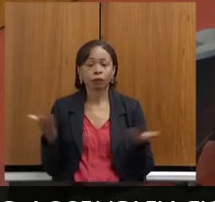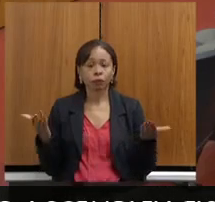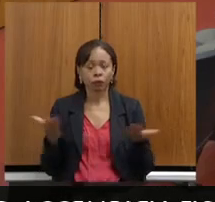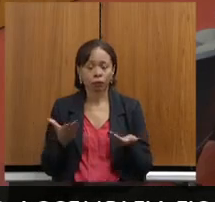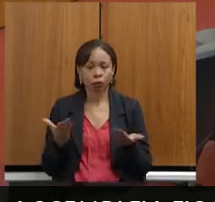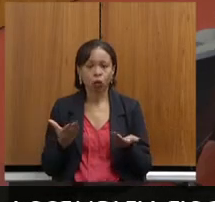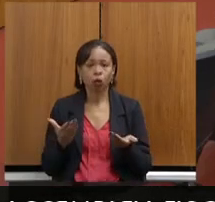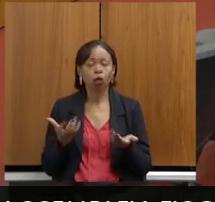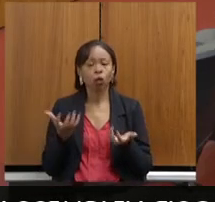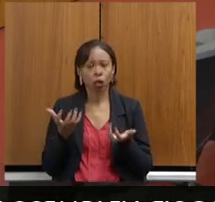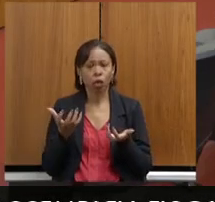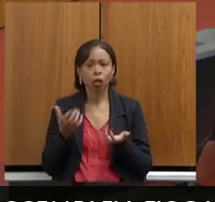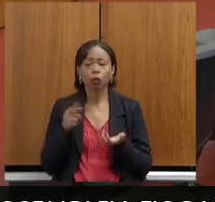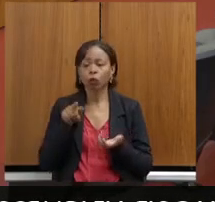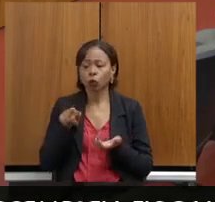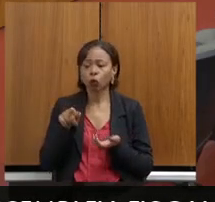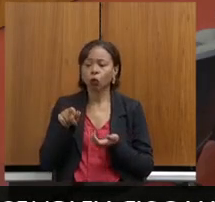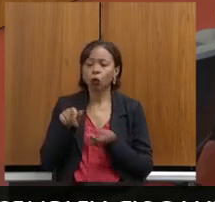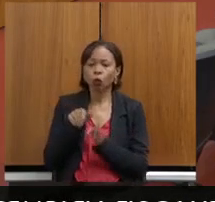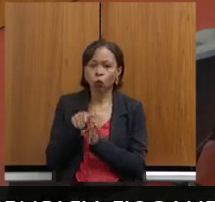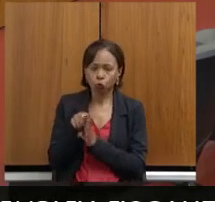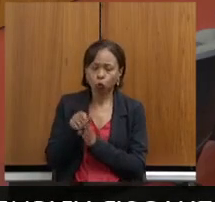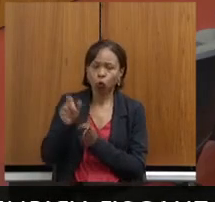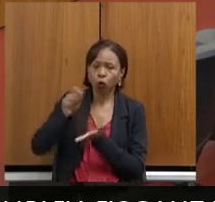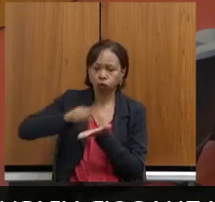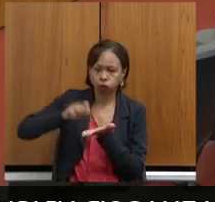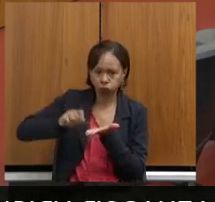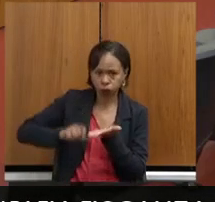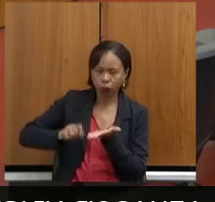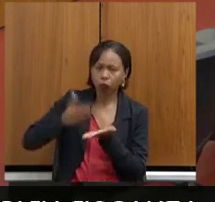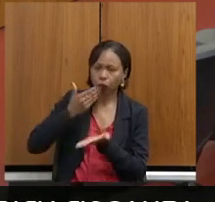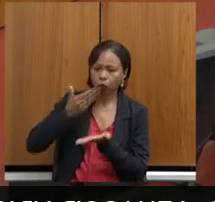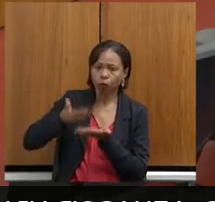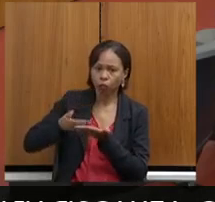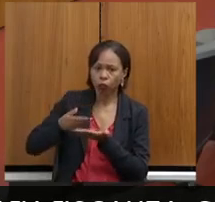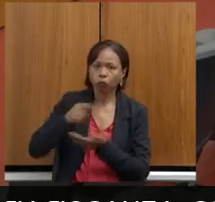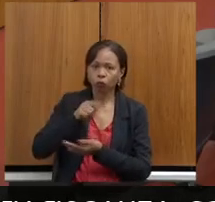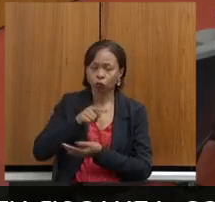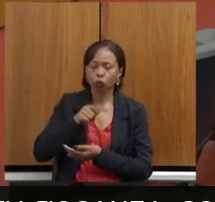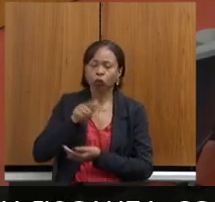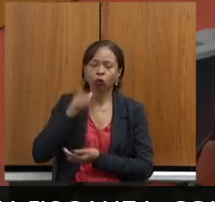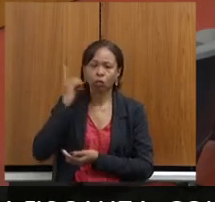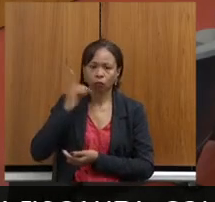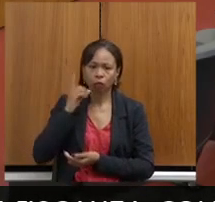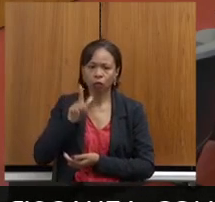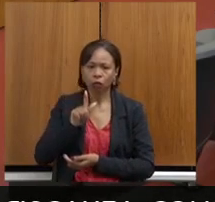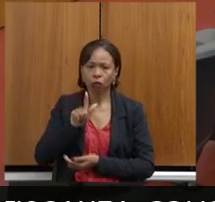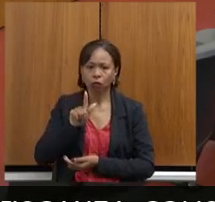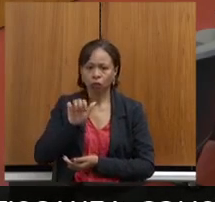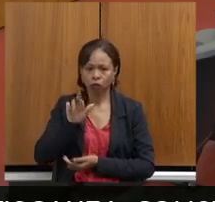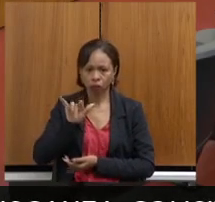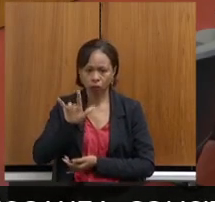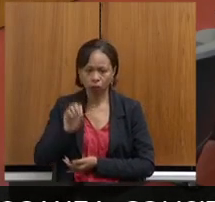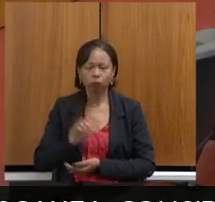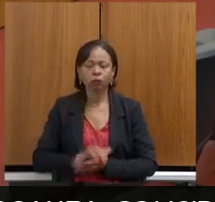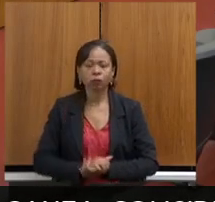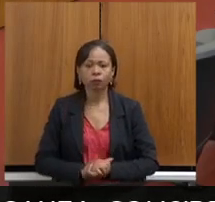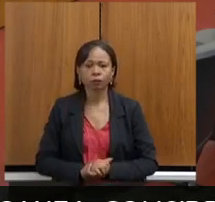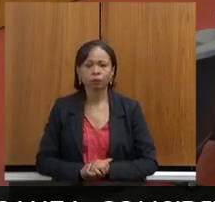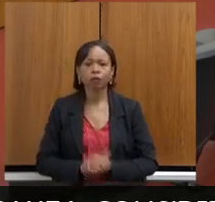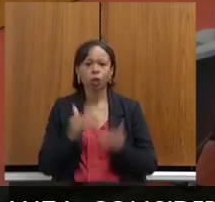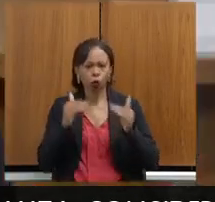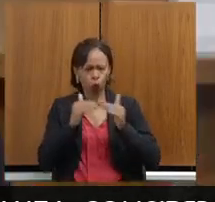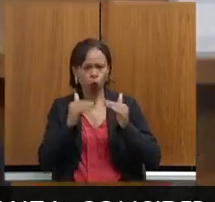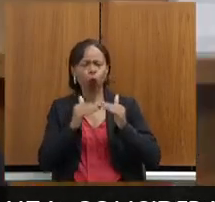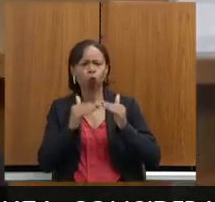a consultoria que elabora o respectivo requerimento em nome do deputado alegria secretário seu desejo fazer alguns oração do senhor me acorda eu 100%